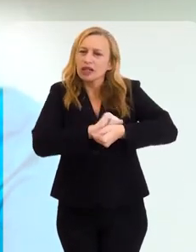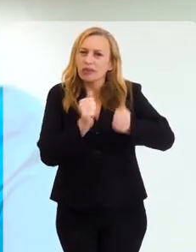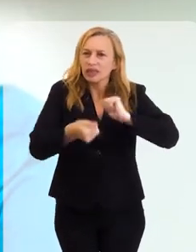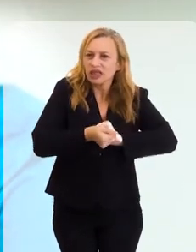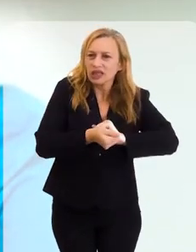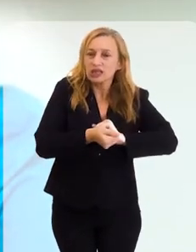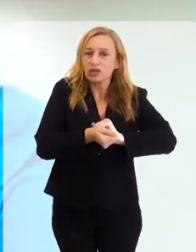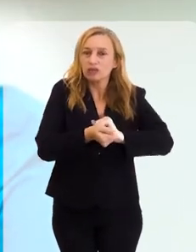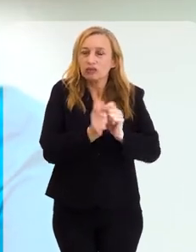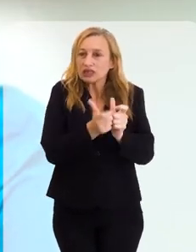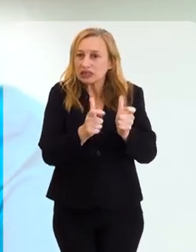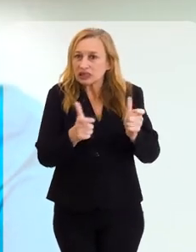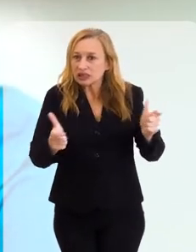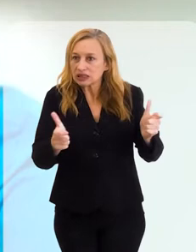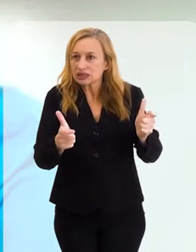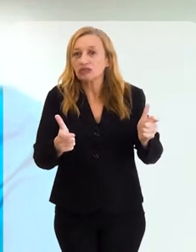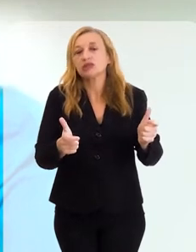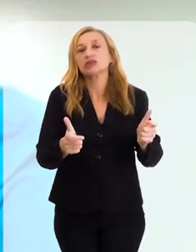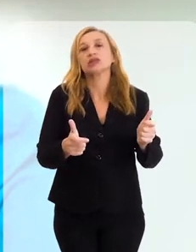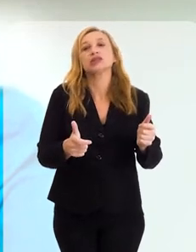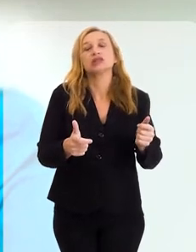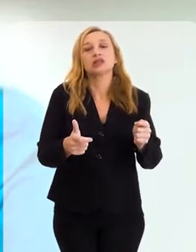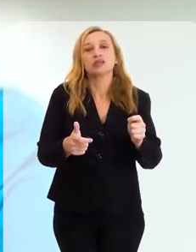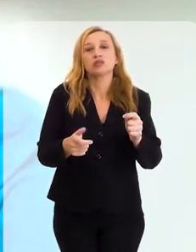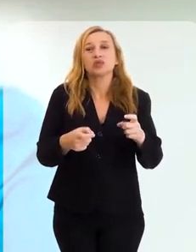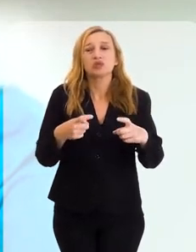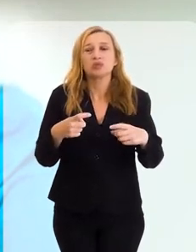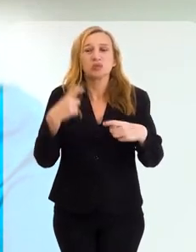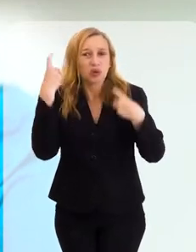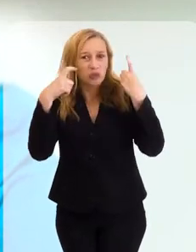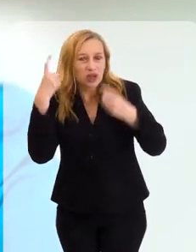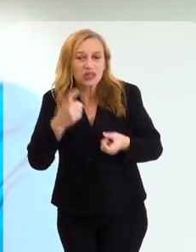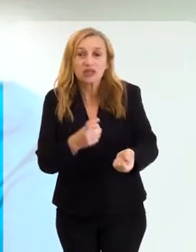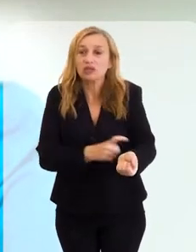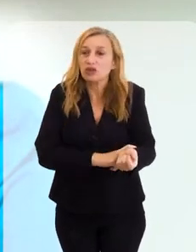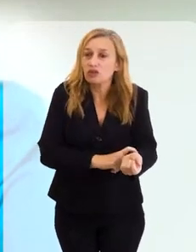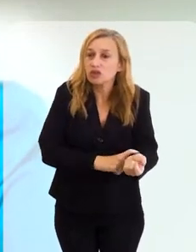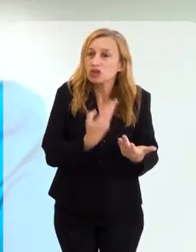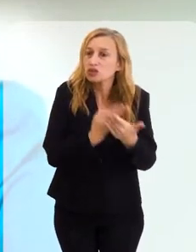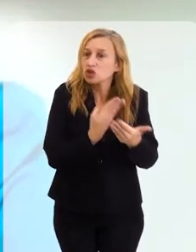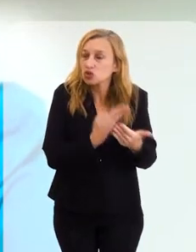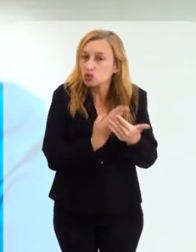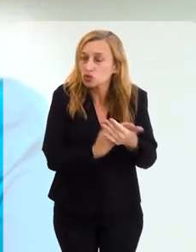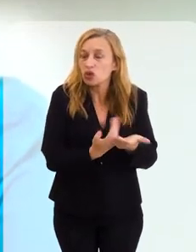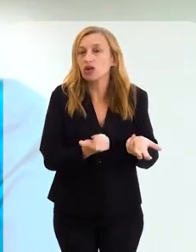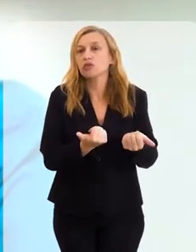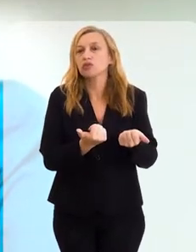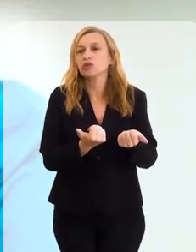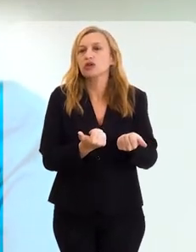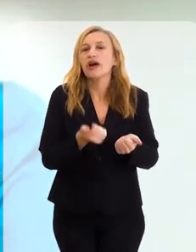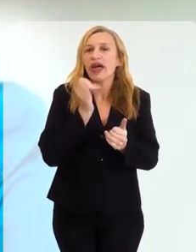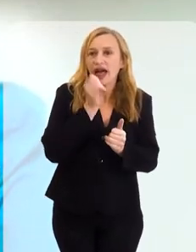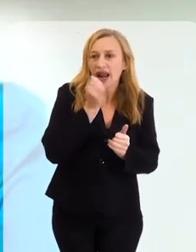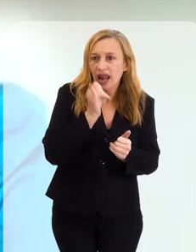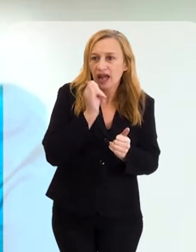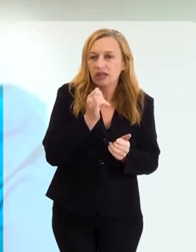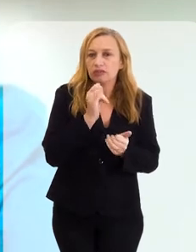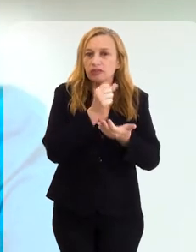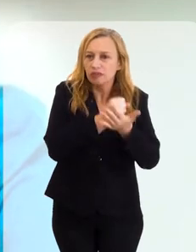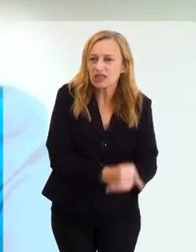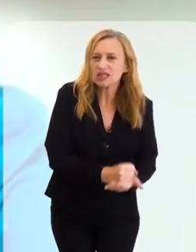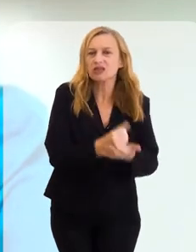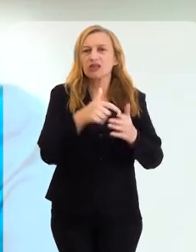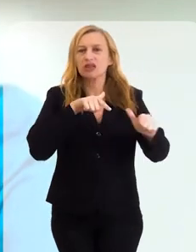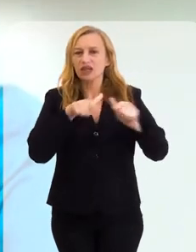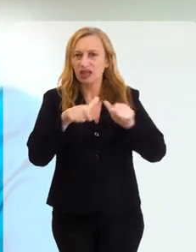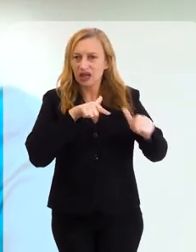tivemos um período de adaptação de muito estresse nos primeiros 3 meses, estudamos profundamente aí. Estresse,